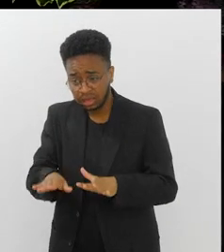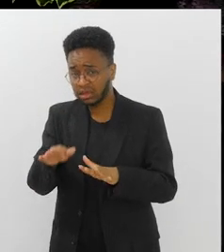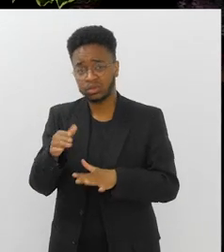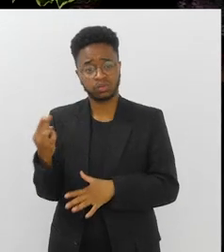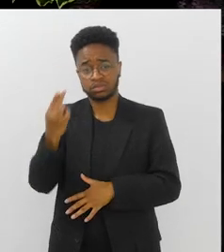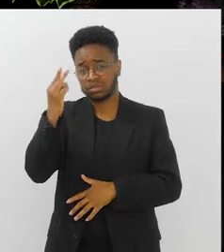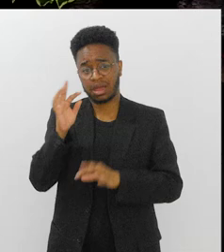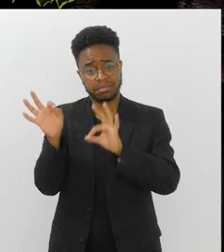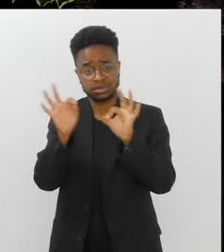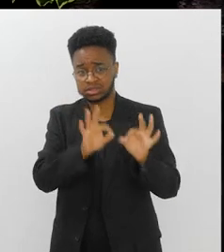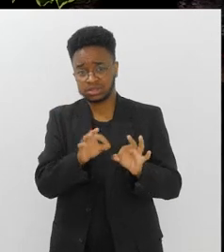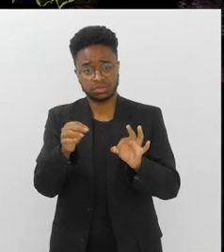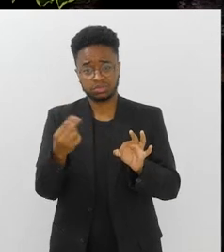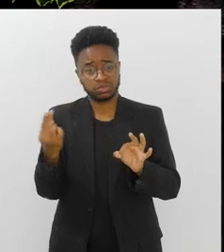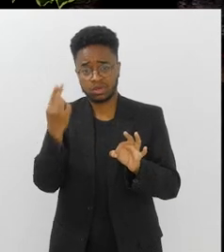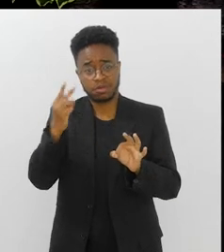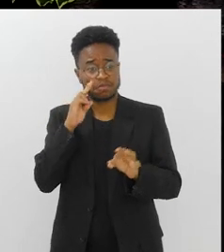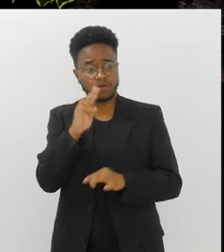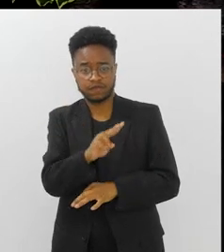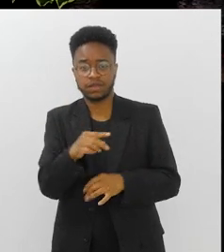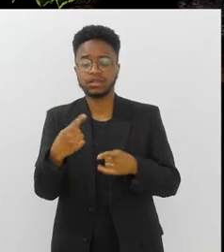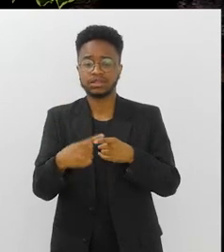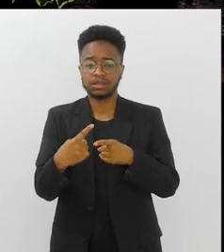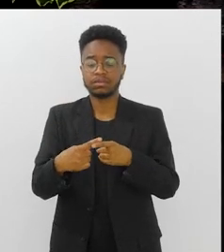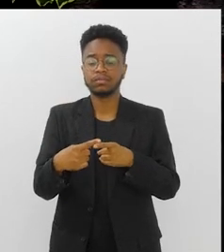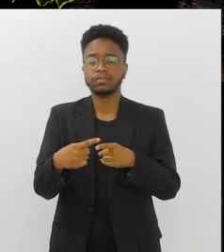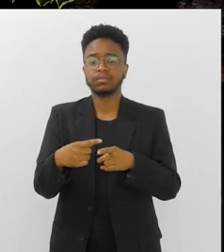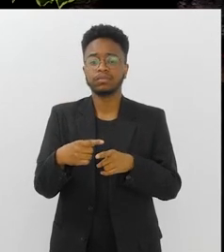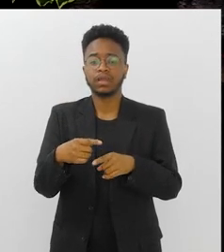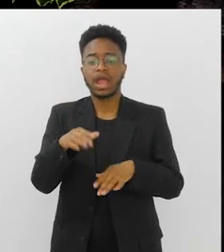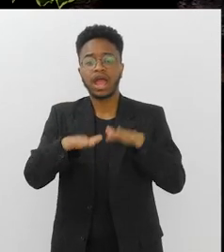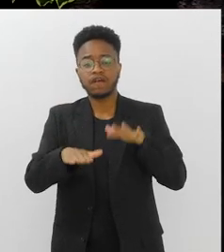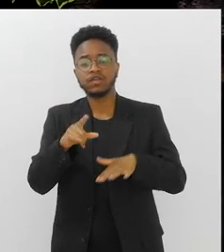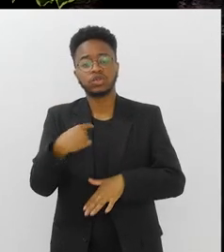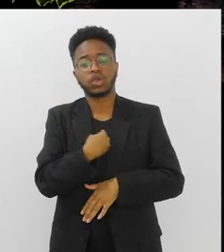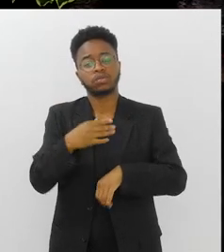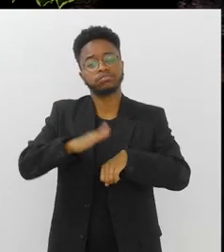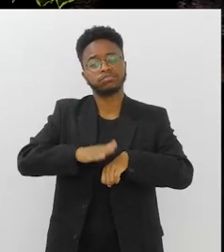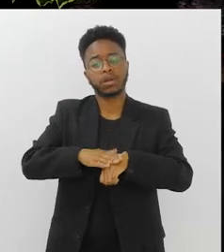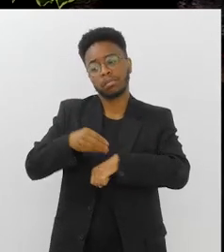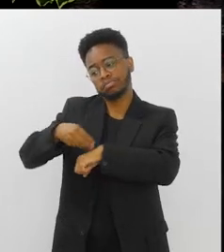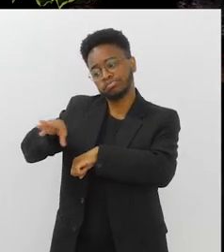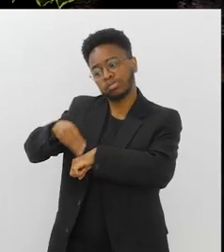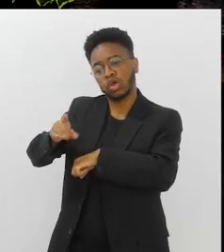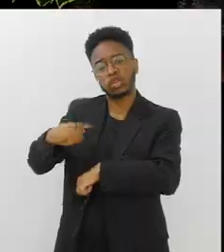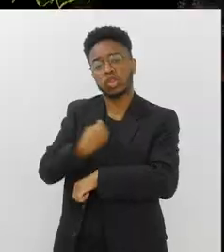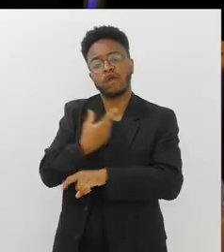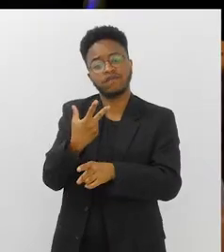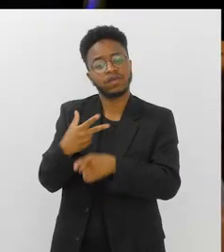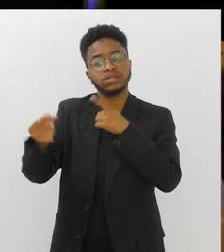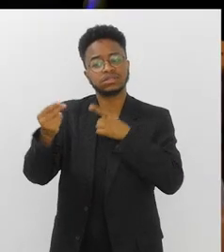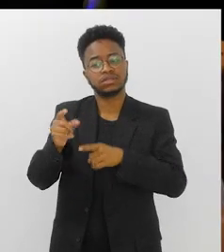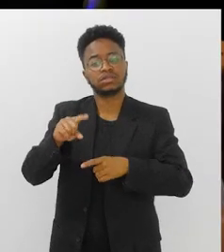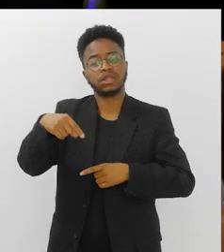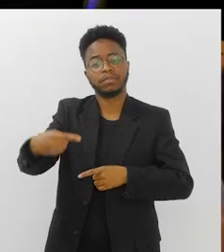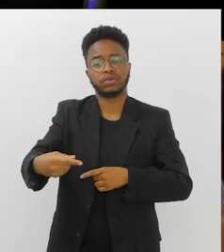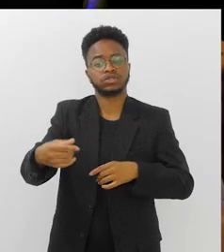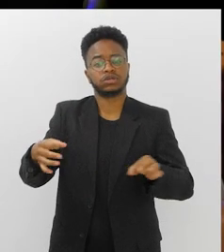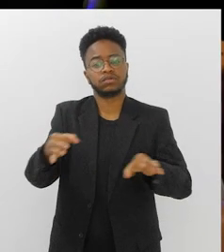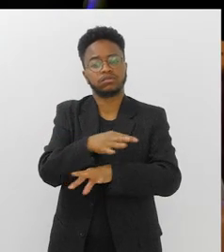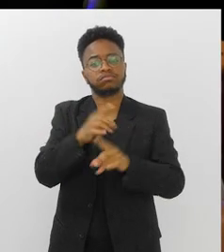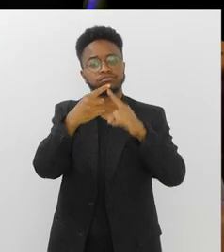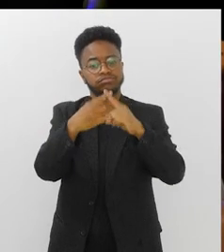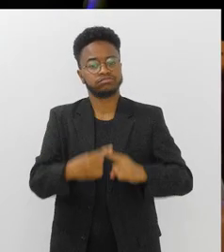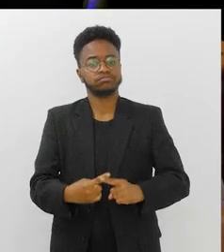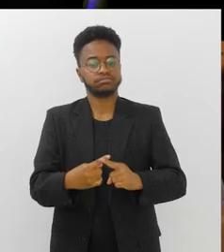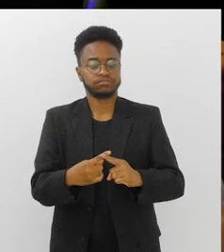informação mu muita das vezes mu das vezes era a gente que dava informações que a gente tinha s do campeão quando a gente saía do